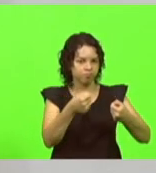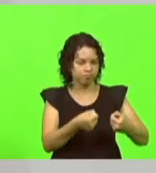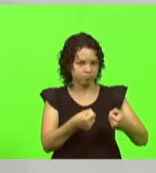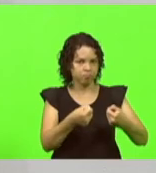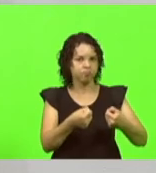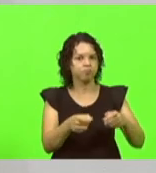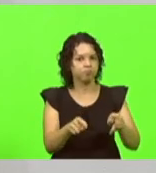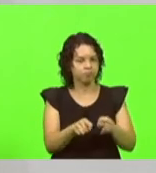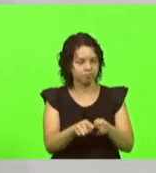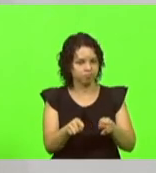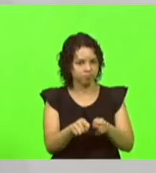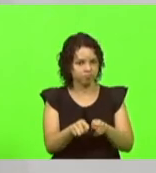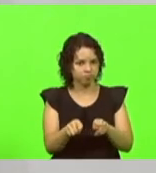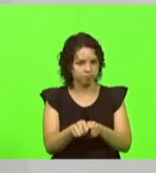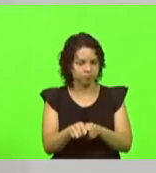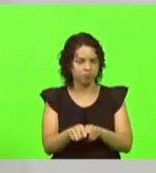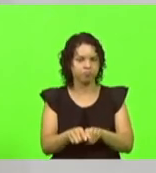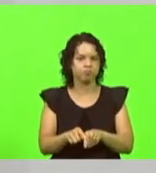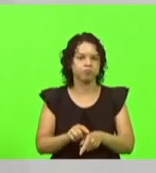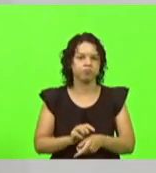também, ao mesmo tempo,